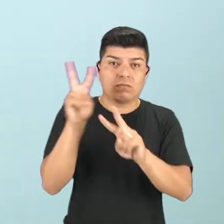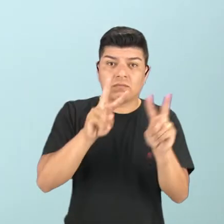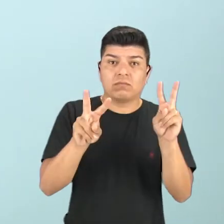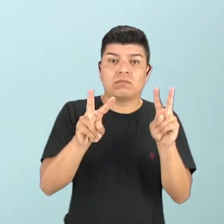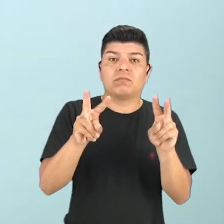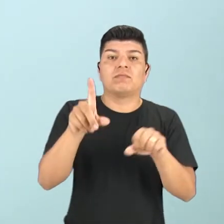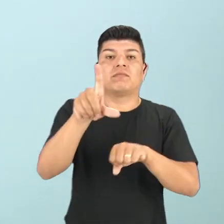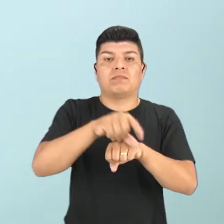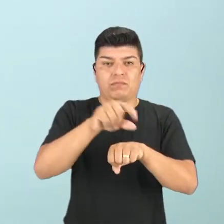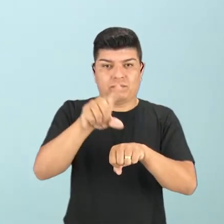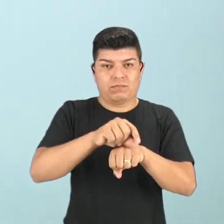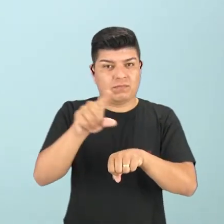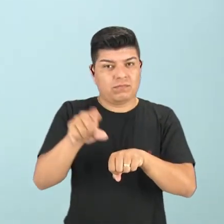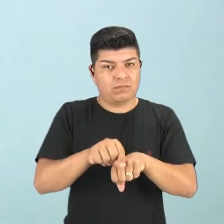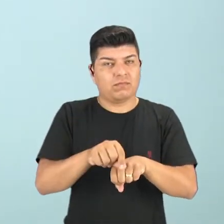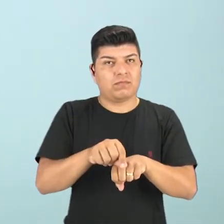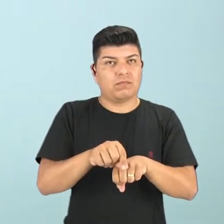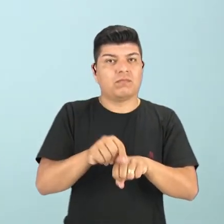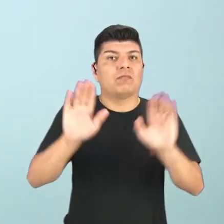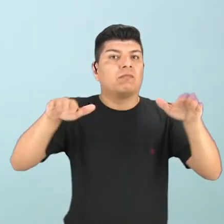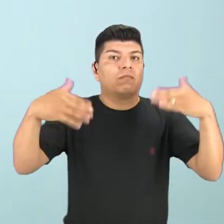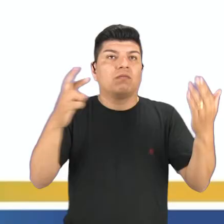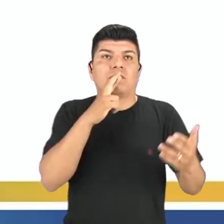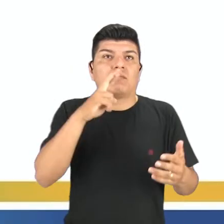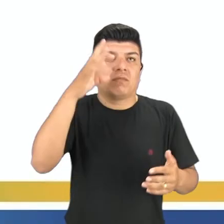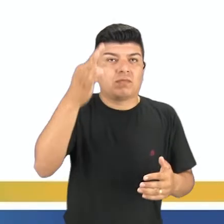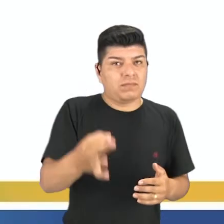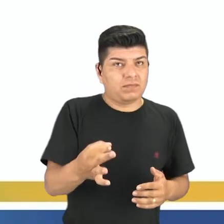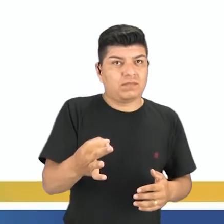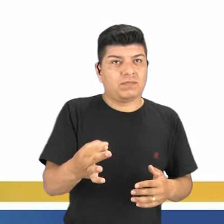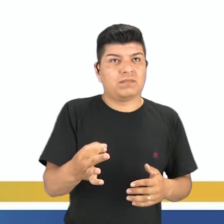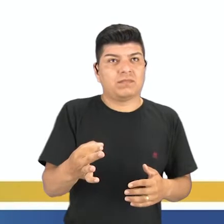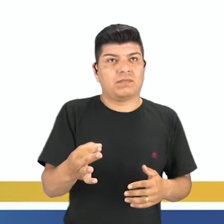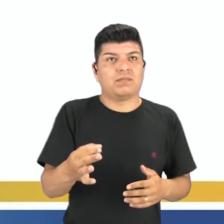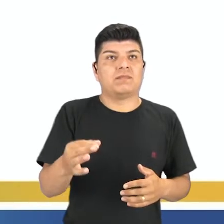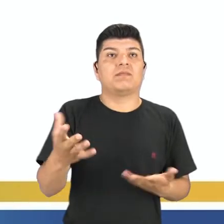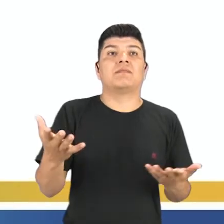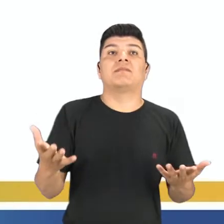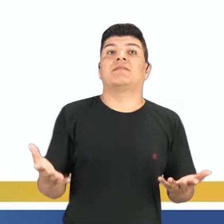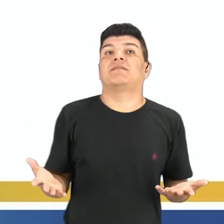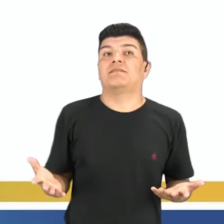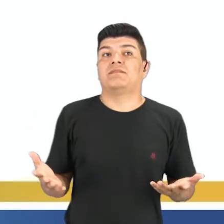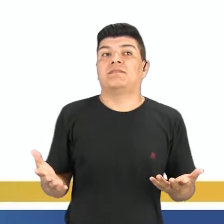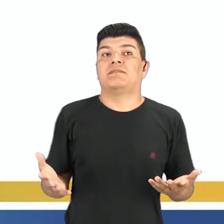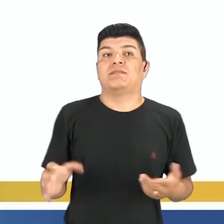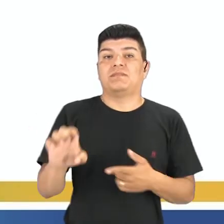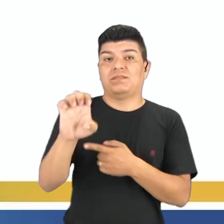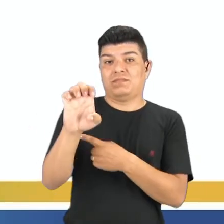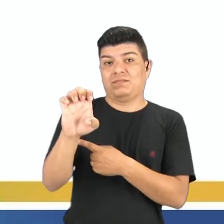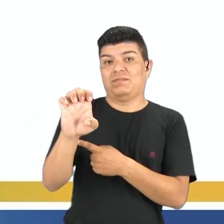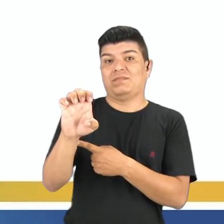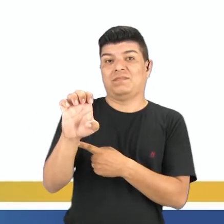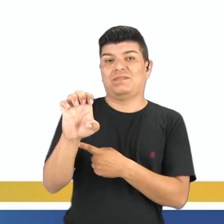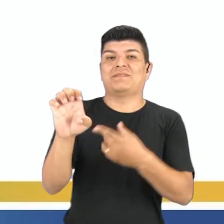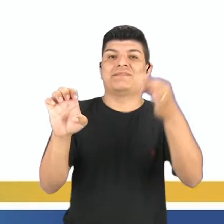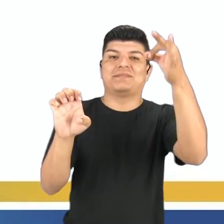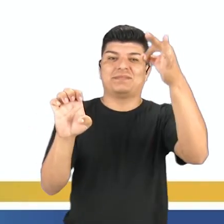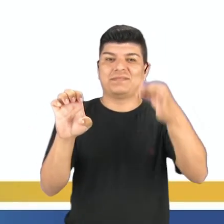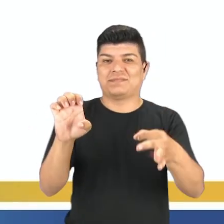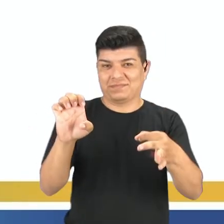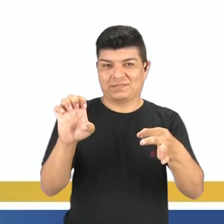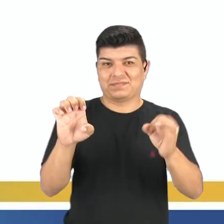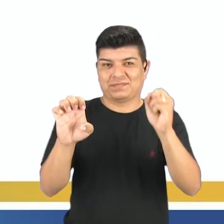de argumentos. Então, qual é a alternativa correta? Quem acha que a letra A é aí,